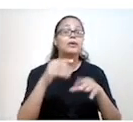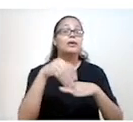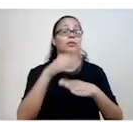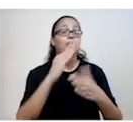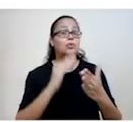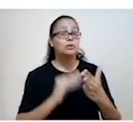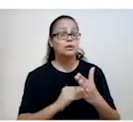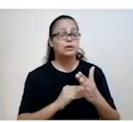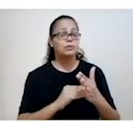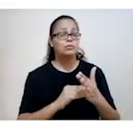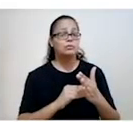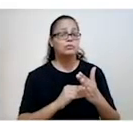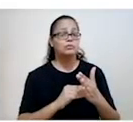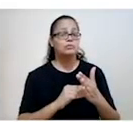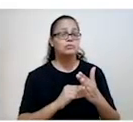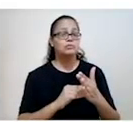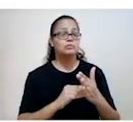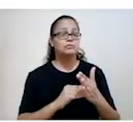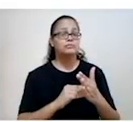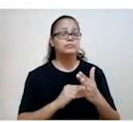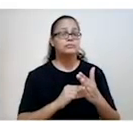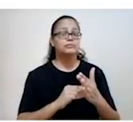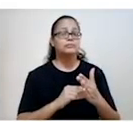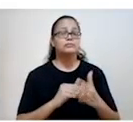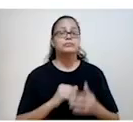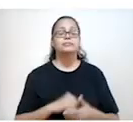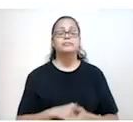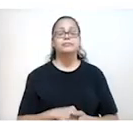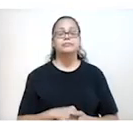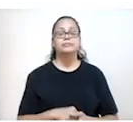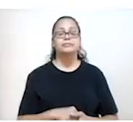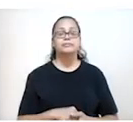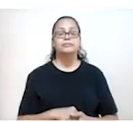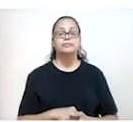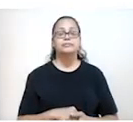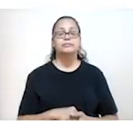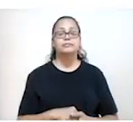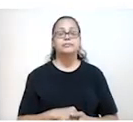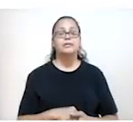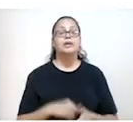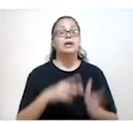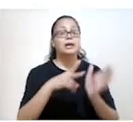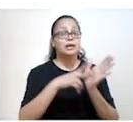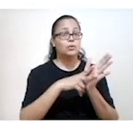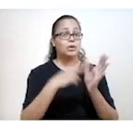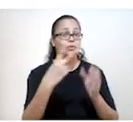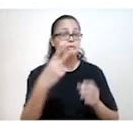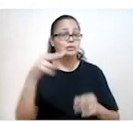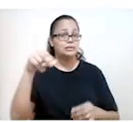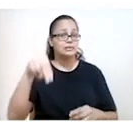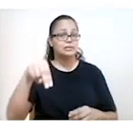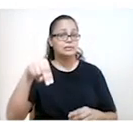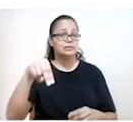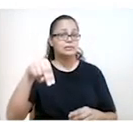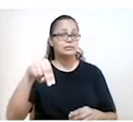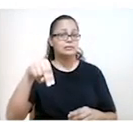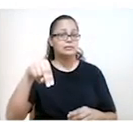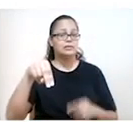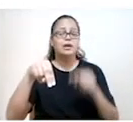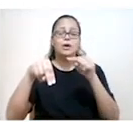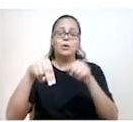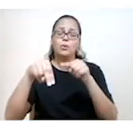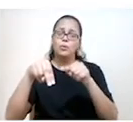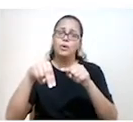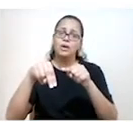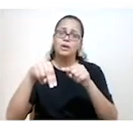Então, a gente escolhe o nome, a gente escolhe um nome fácil que a gente vai lembrar. É igual 2n. N aqui